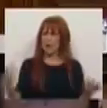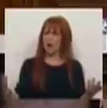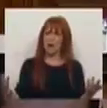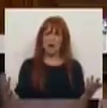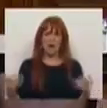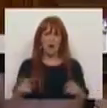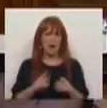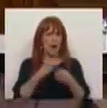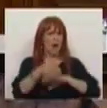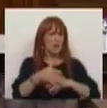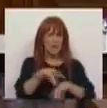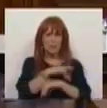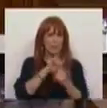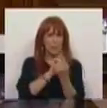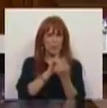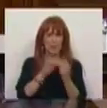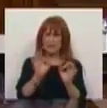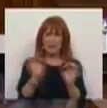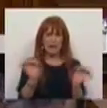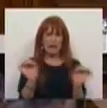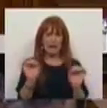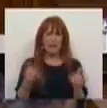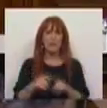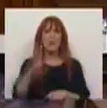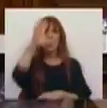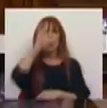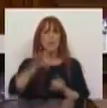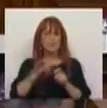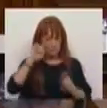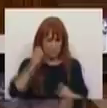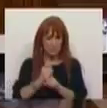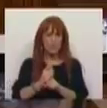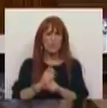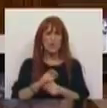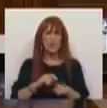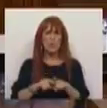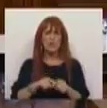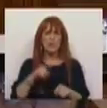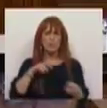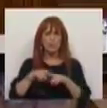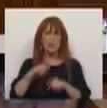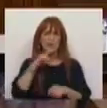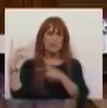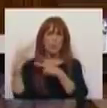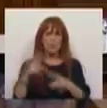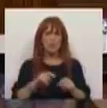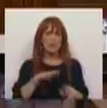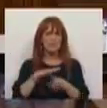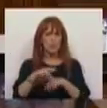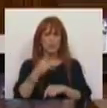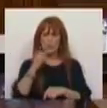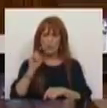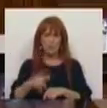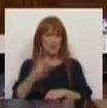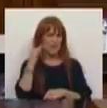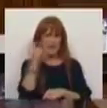ficassem sem acesso a consultas e tratamentos. Governo que insistiu numa política de austeridade, que se refletiu de uma forma